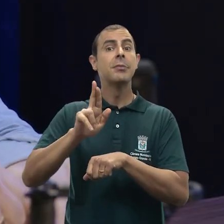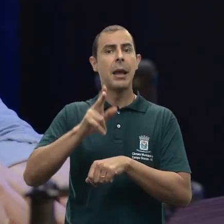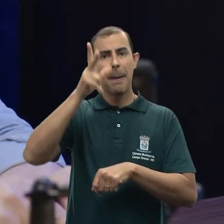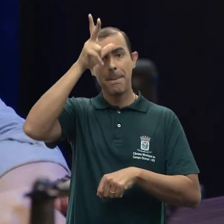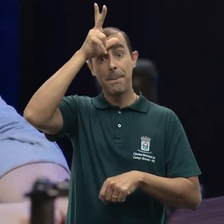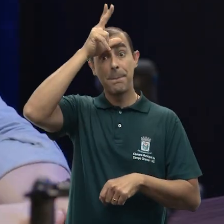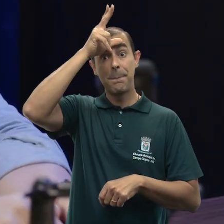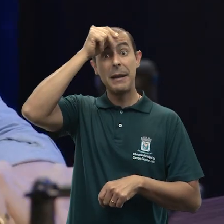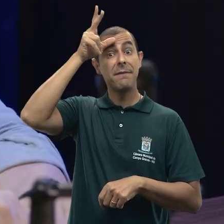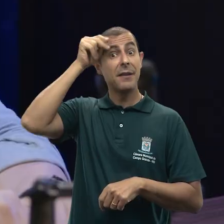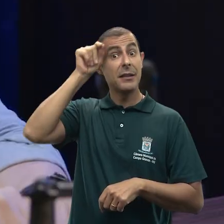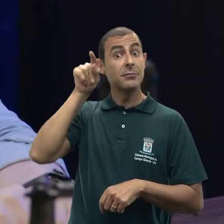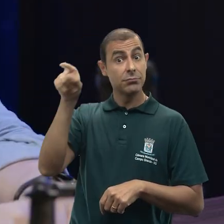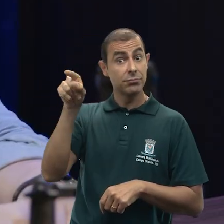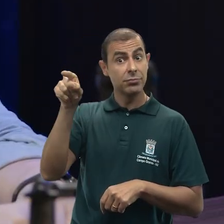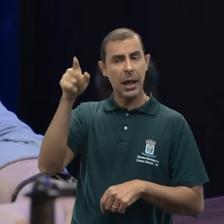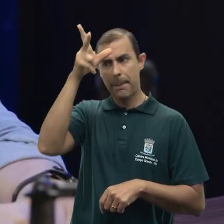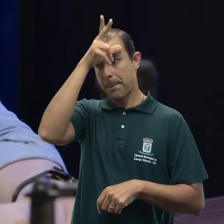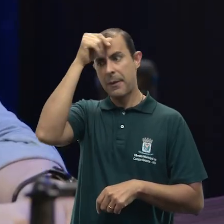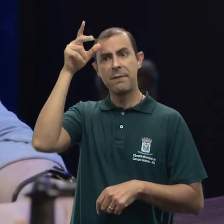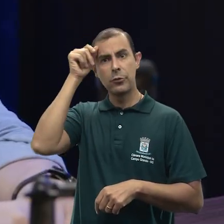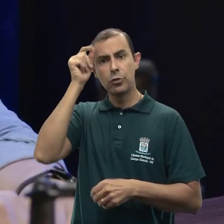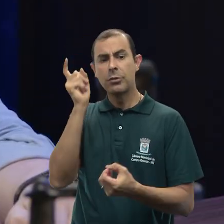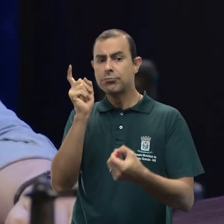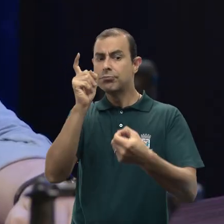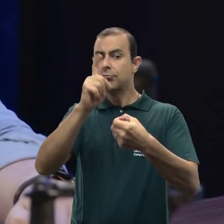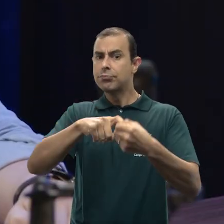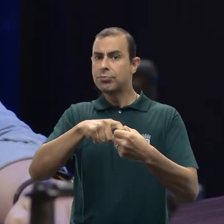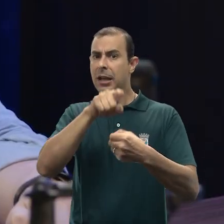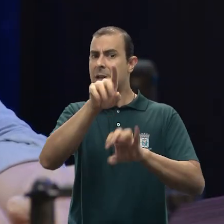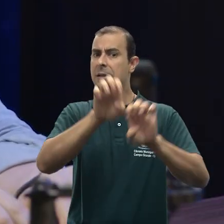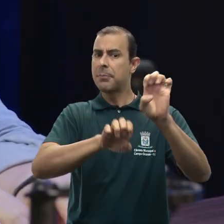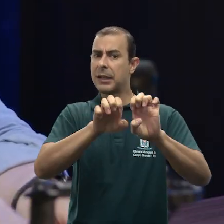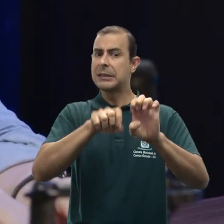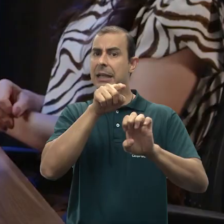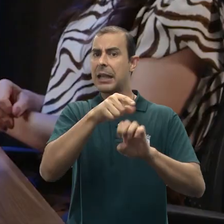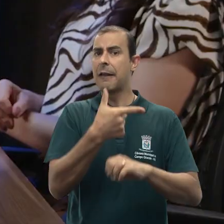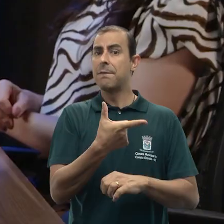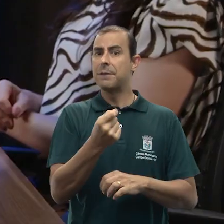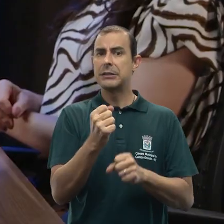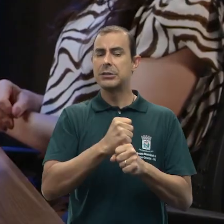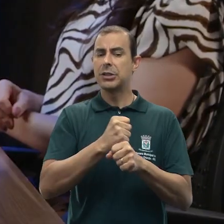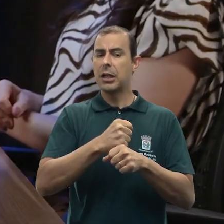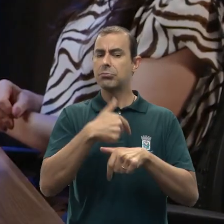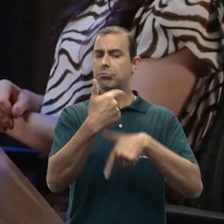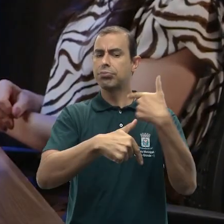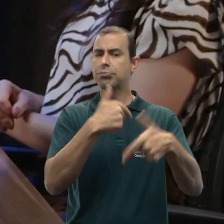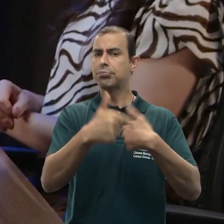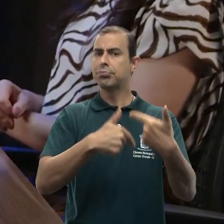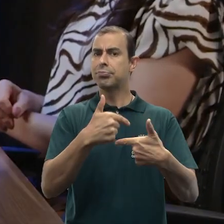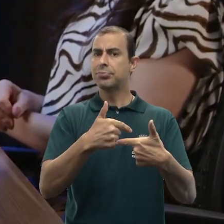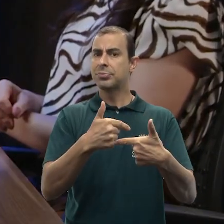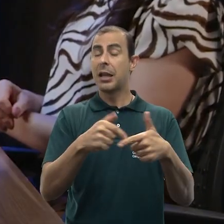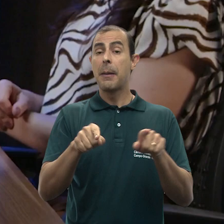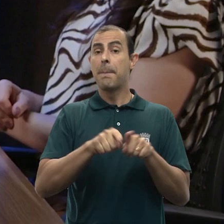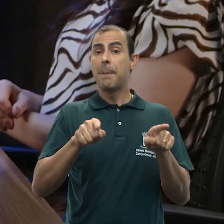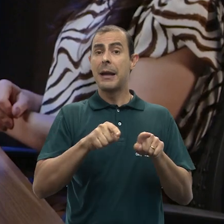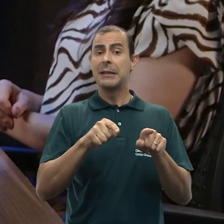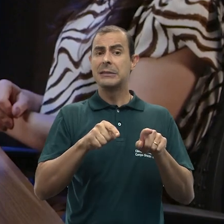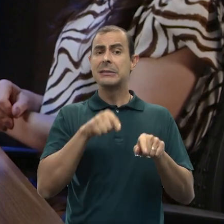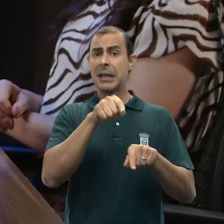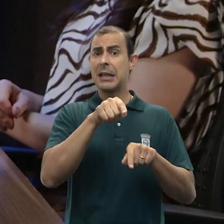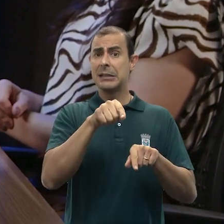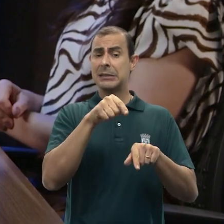prefeitura contratou uma empresa para que durante 20 anos ela executasse esse serviço. Só que esse serviço não é